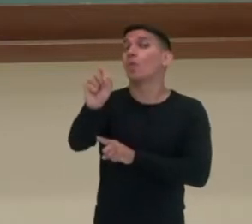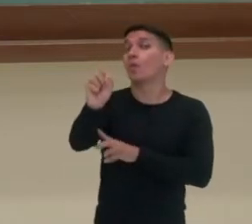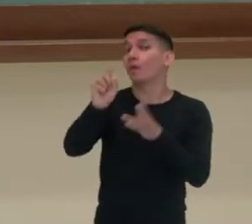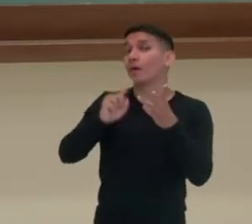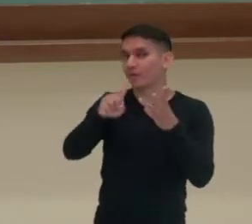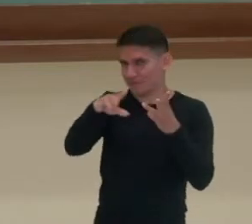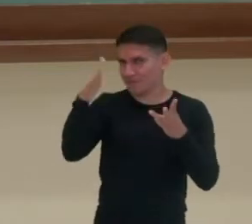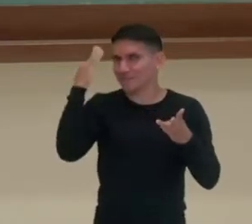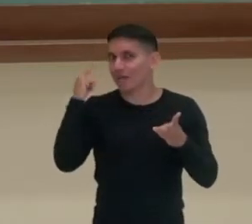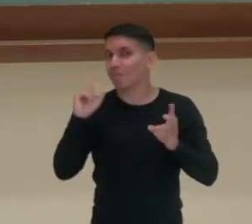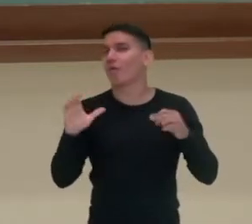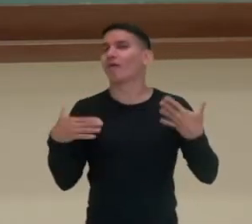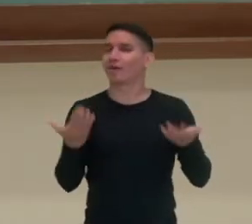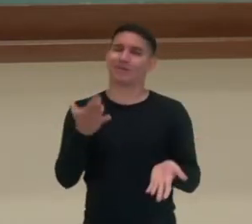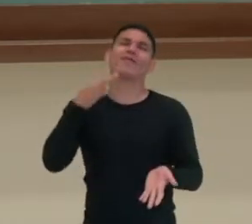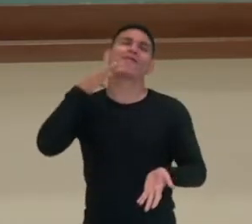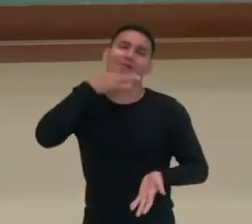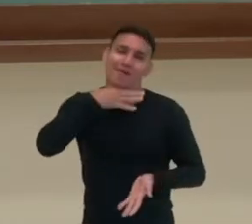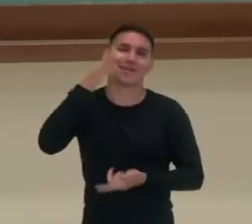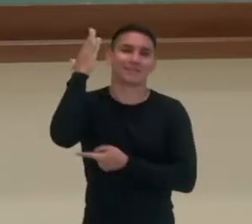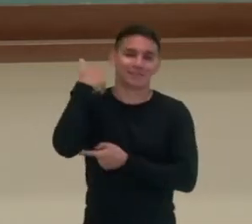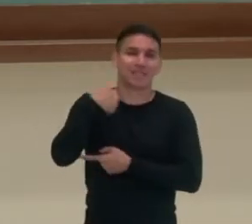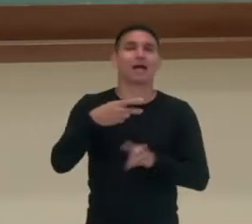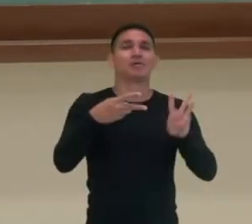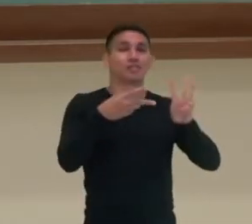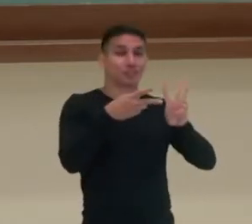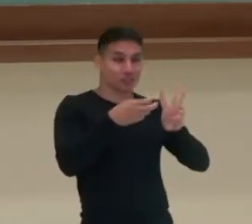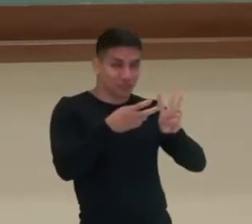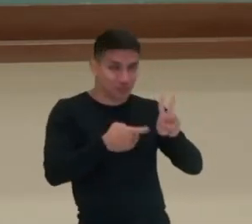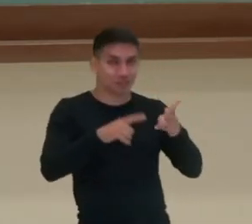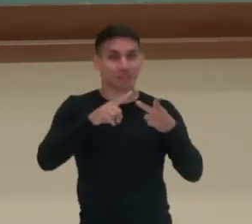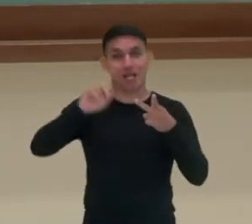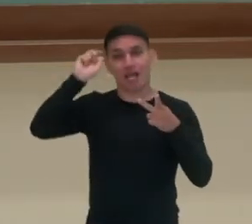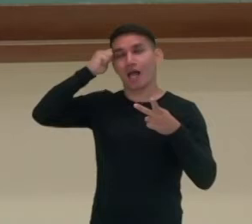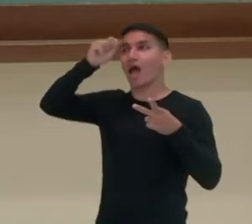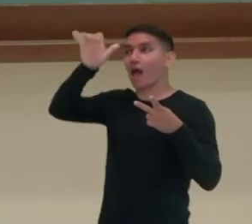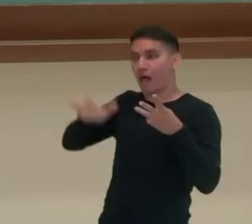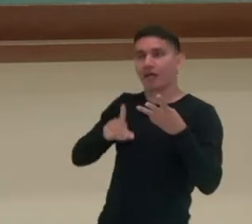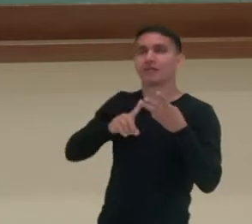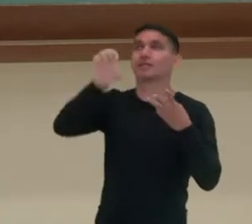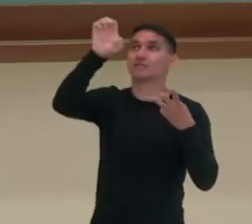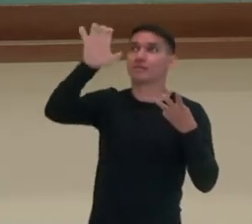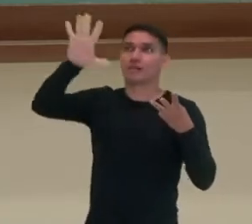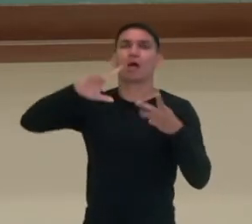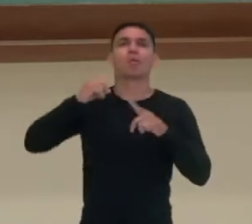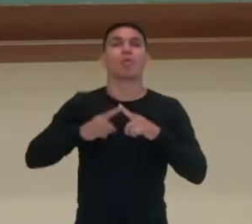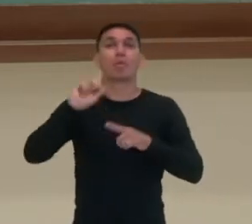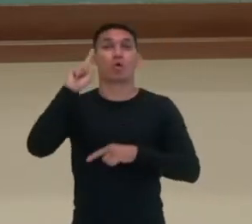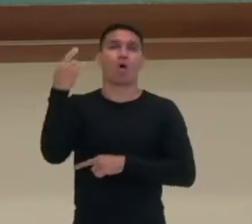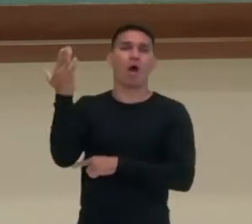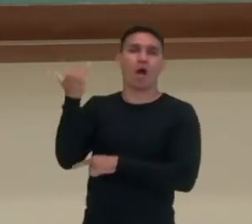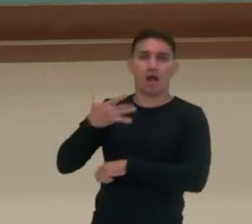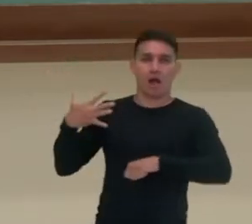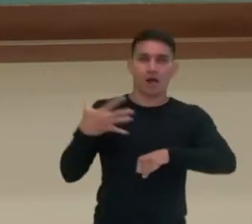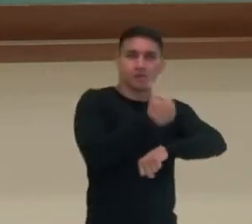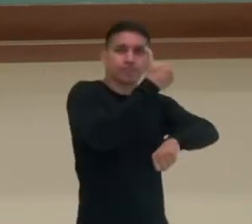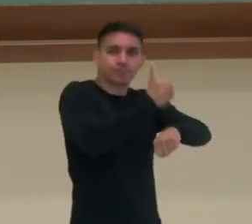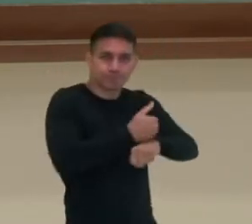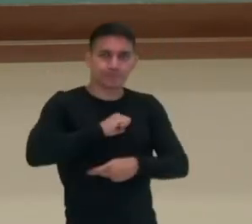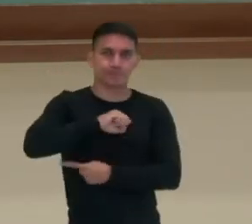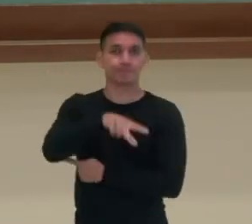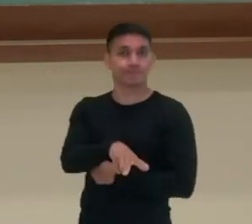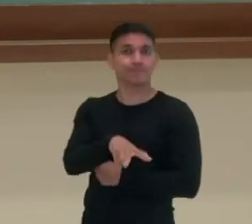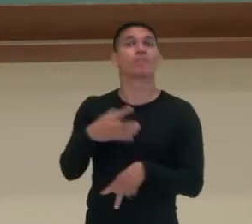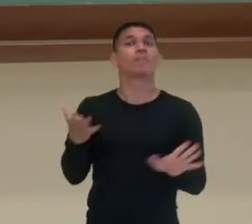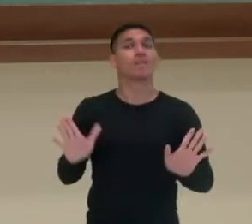você sabe qual? Claro que você sabe, indígena, africana e europeia, porque nós fomos colônias de